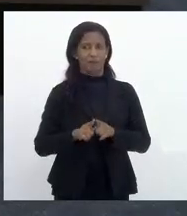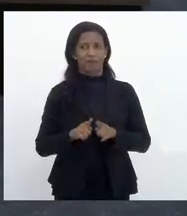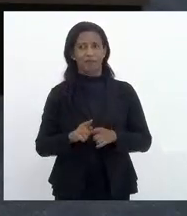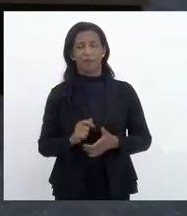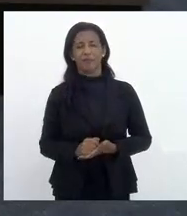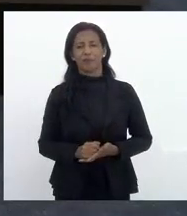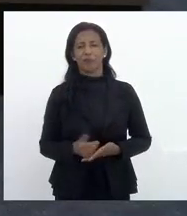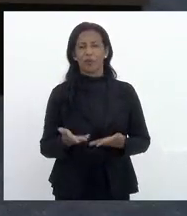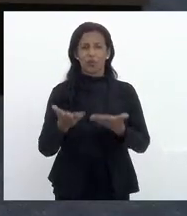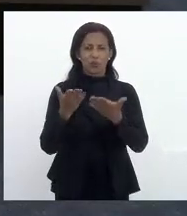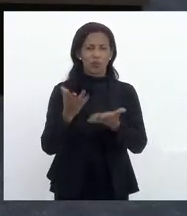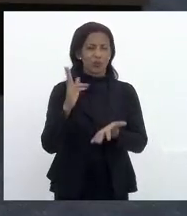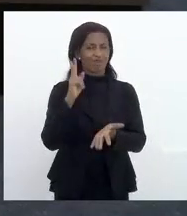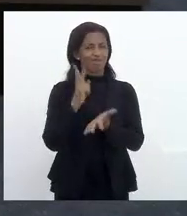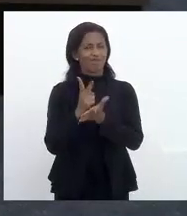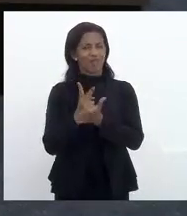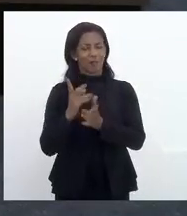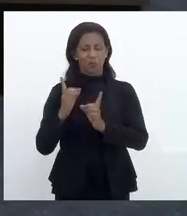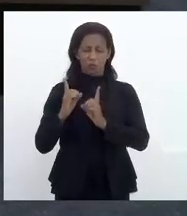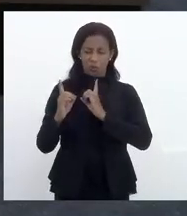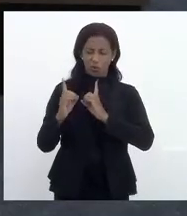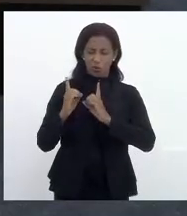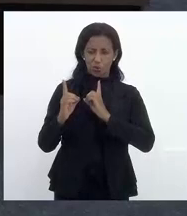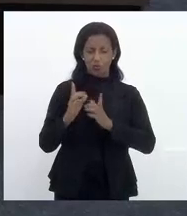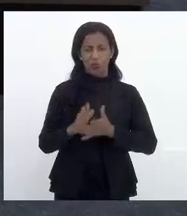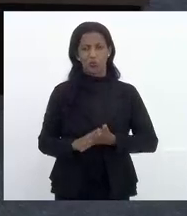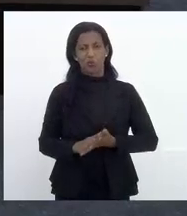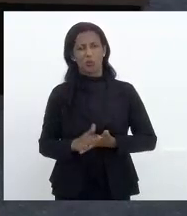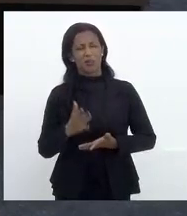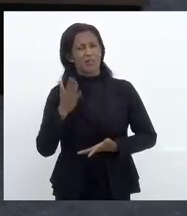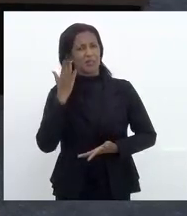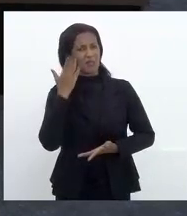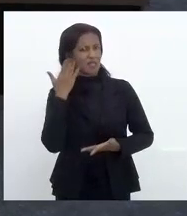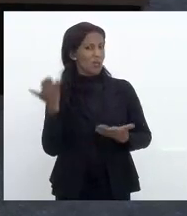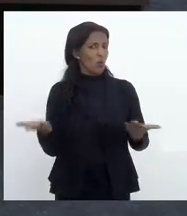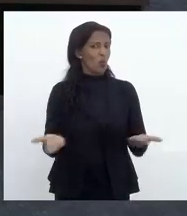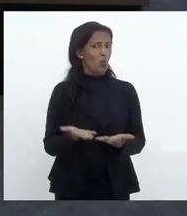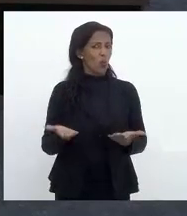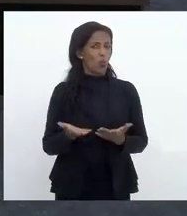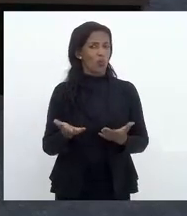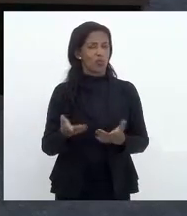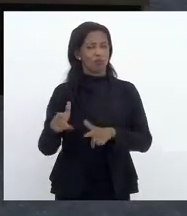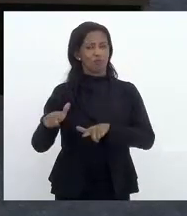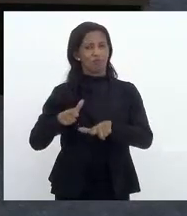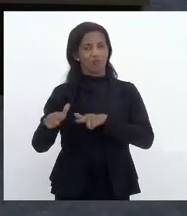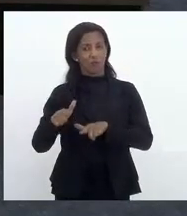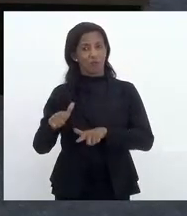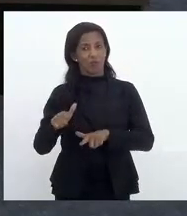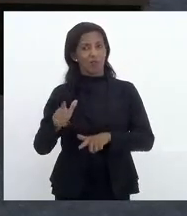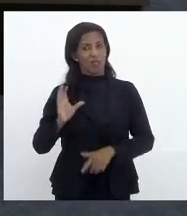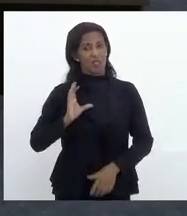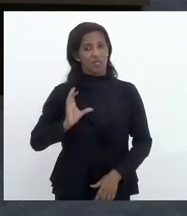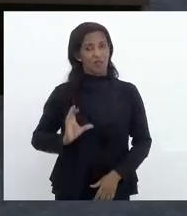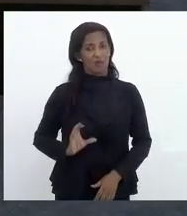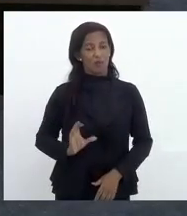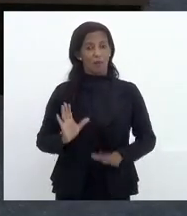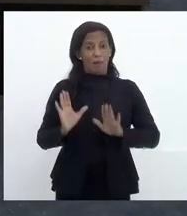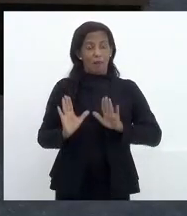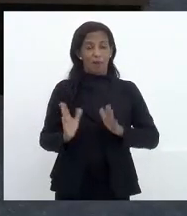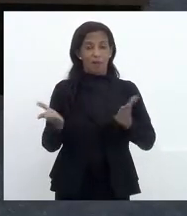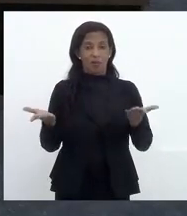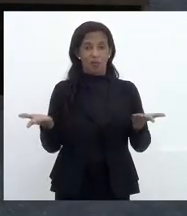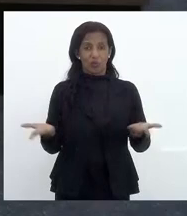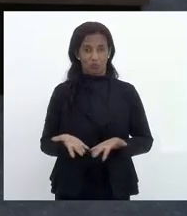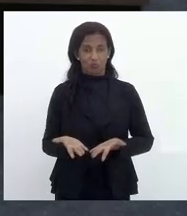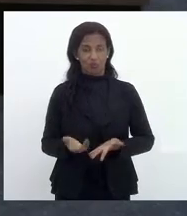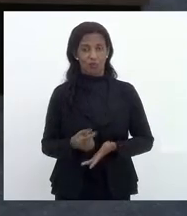O senhor sempre manter esse discurso né eu sei que hoje é a questão do servidores civis mas só